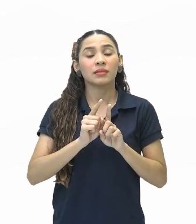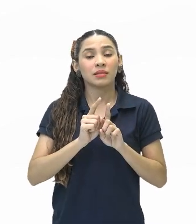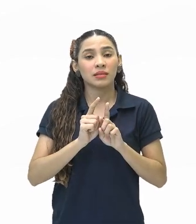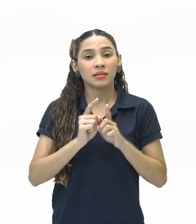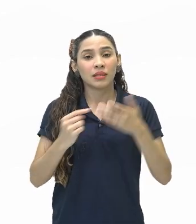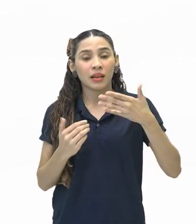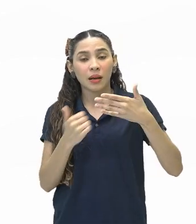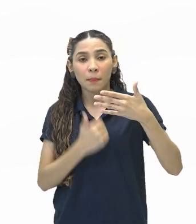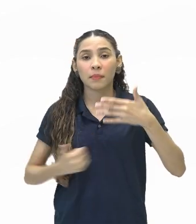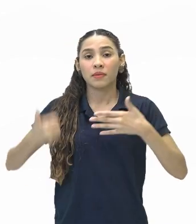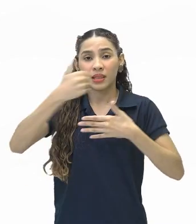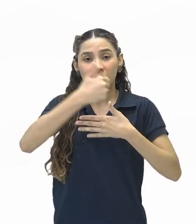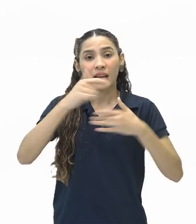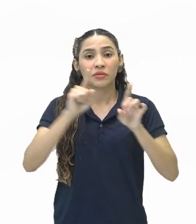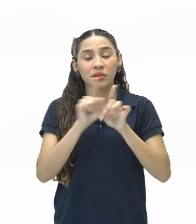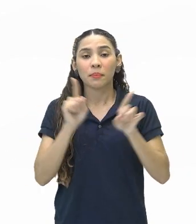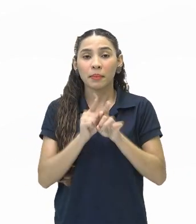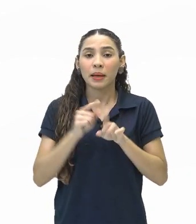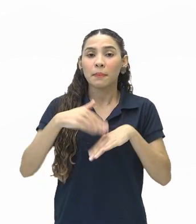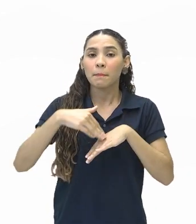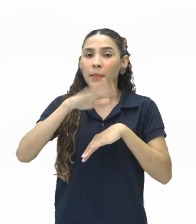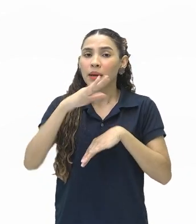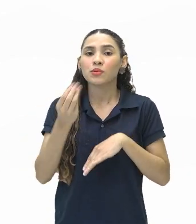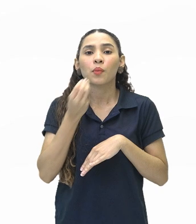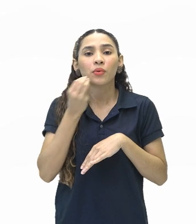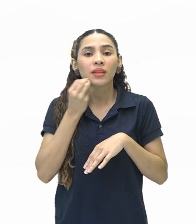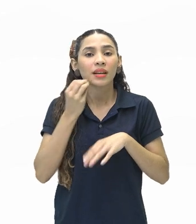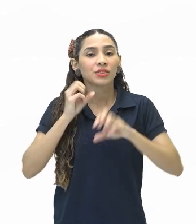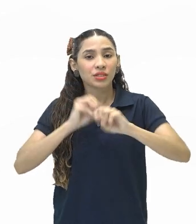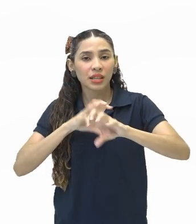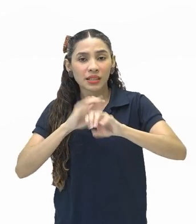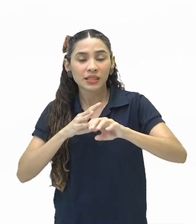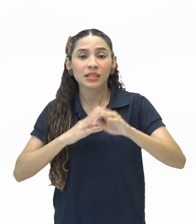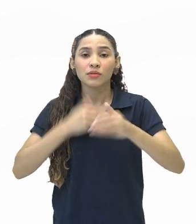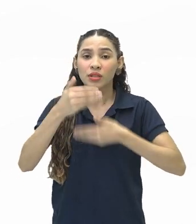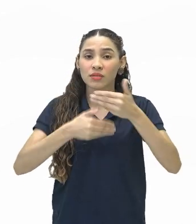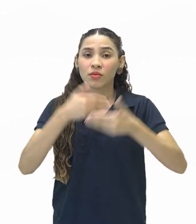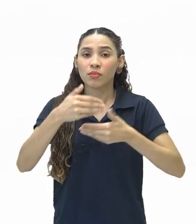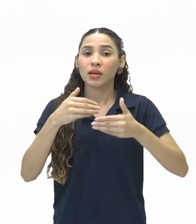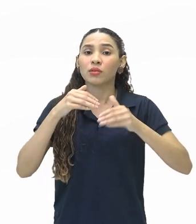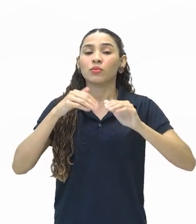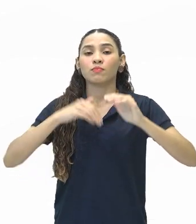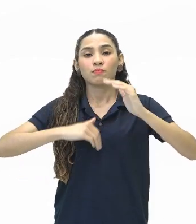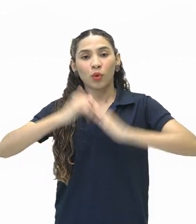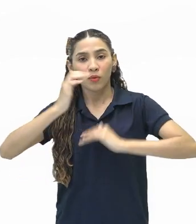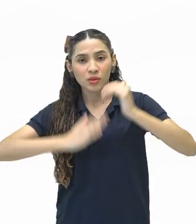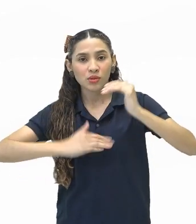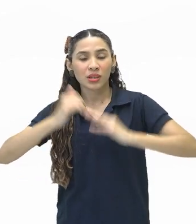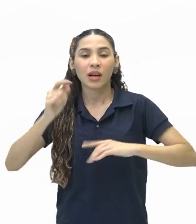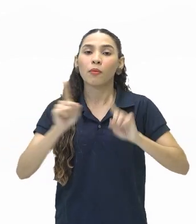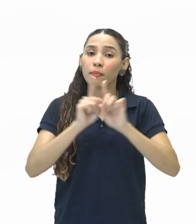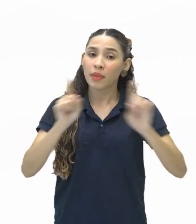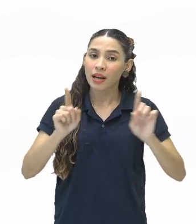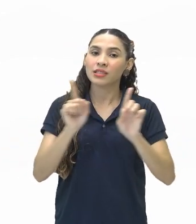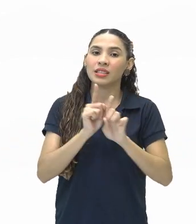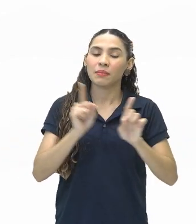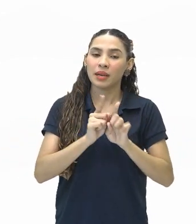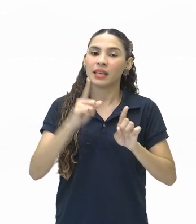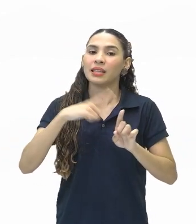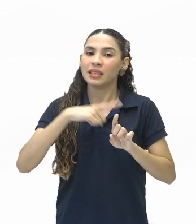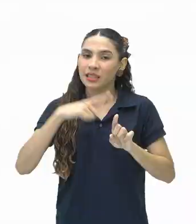com maiores oportunidades de educação e desenvolvimento profissional, mas também enfrentam,